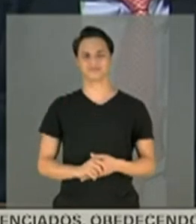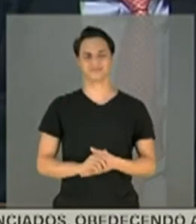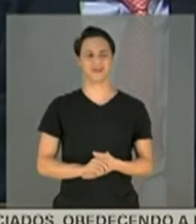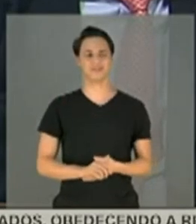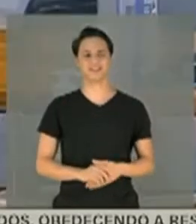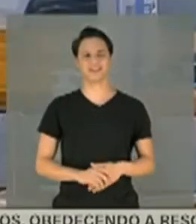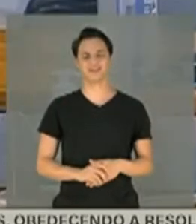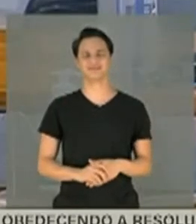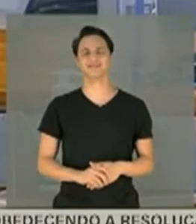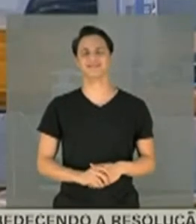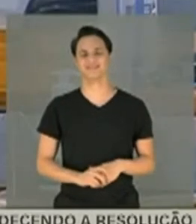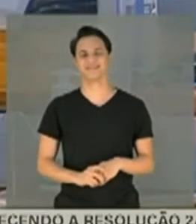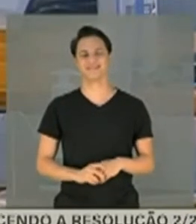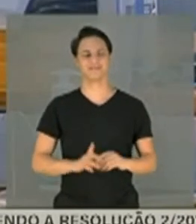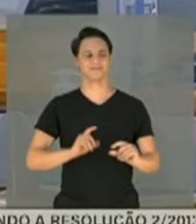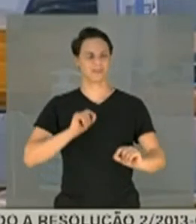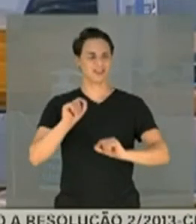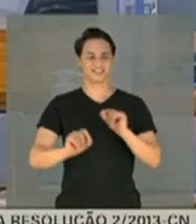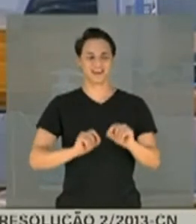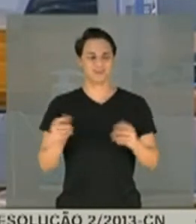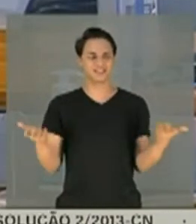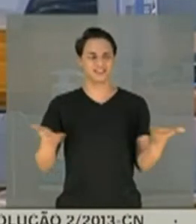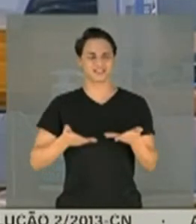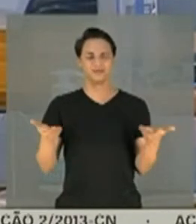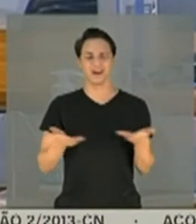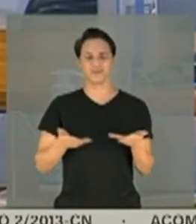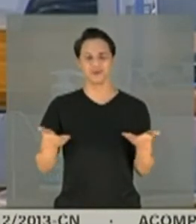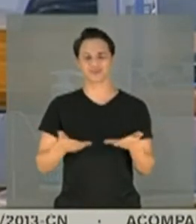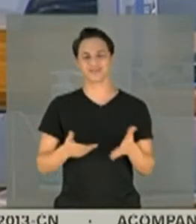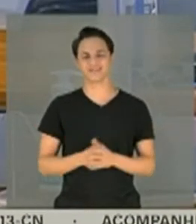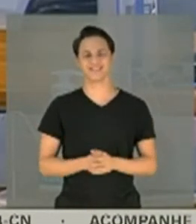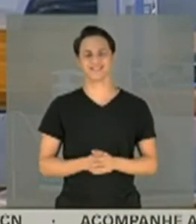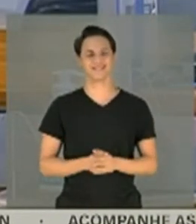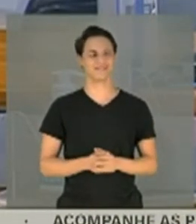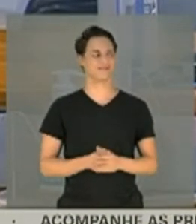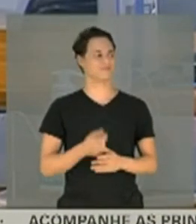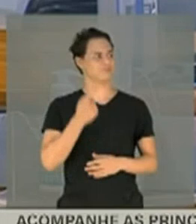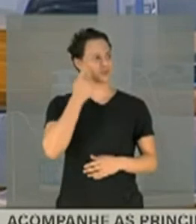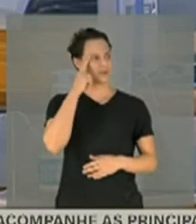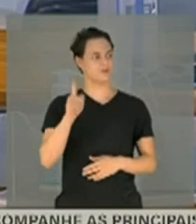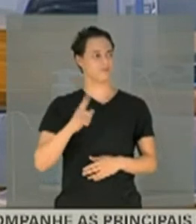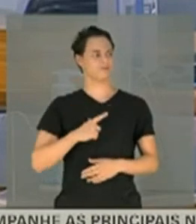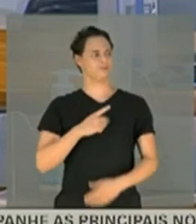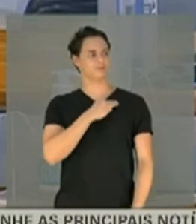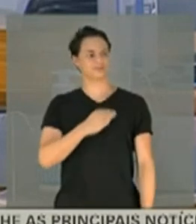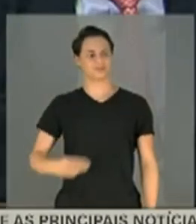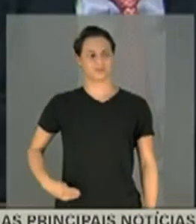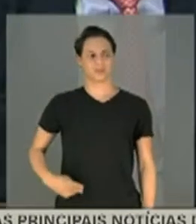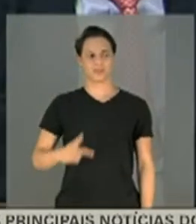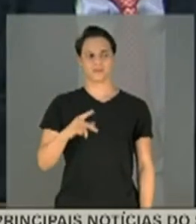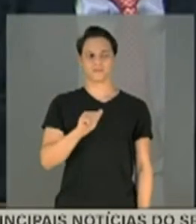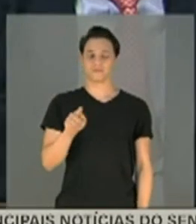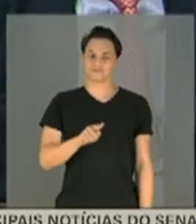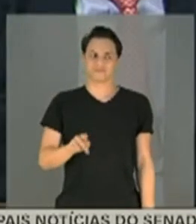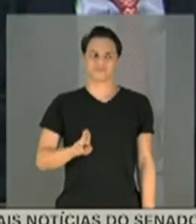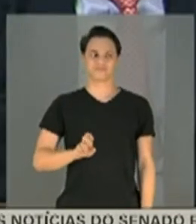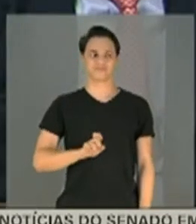O senhor já havia trabalhado com o ex-ministro Pazuello? Não.